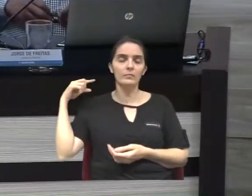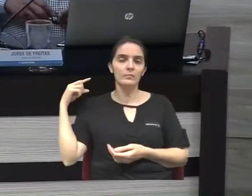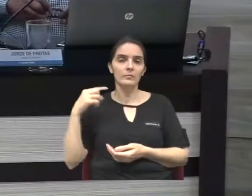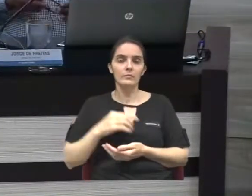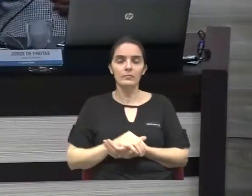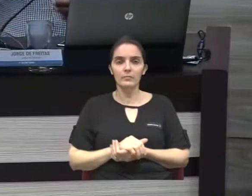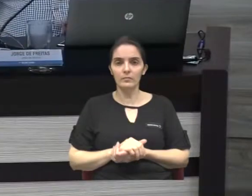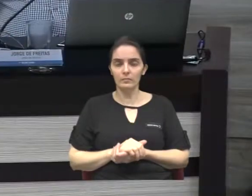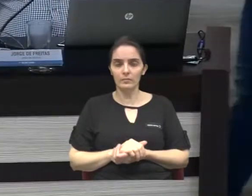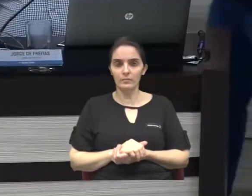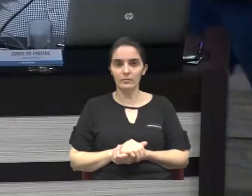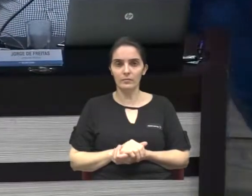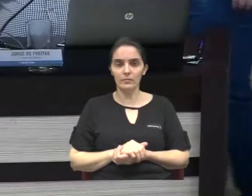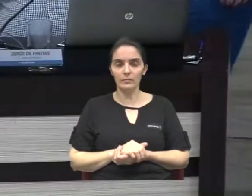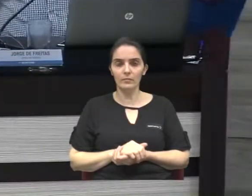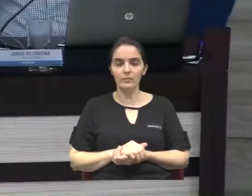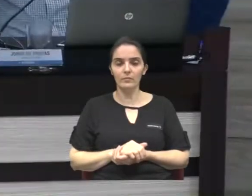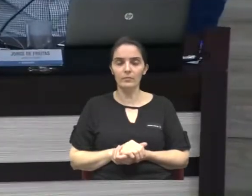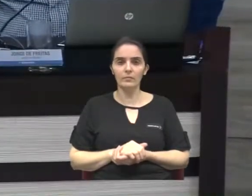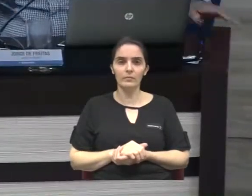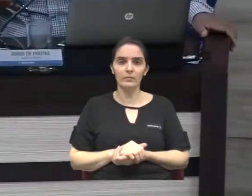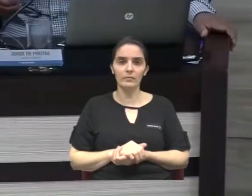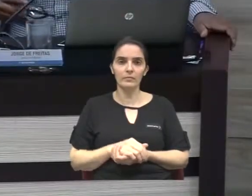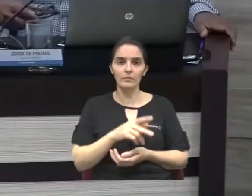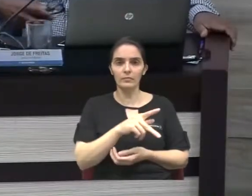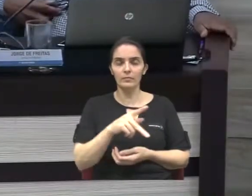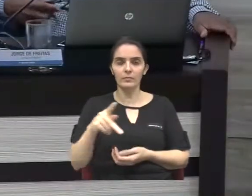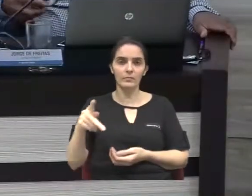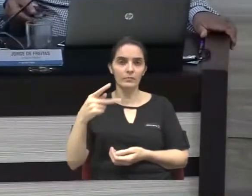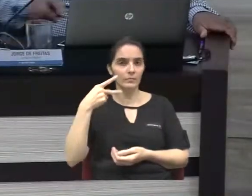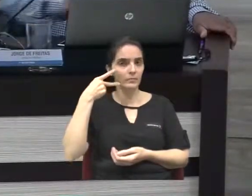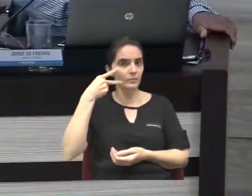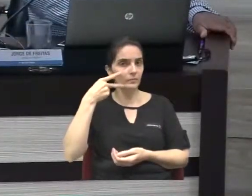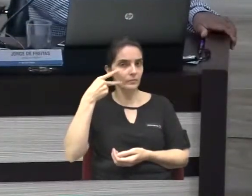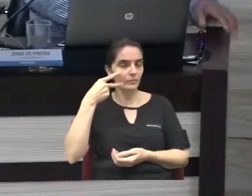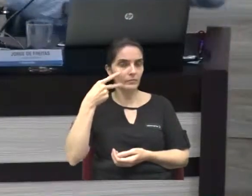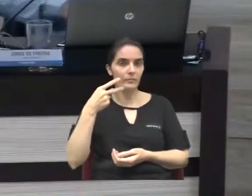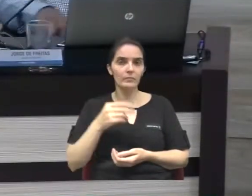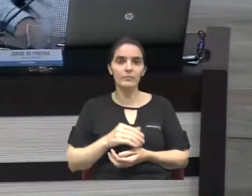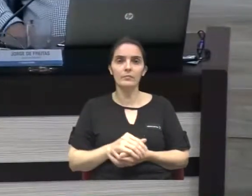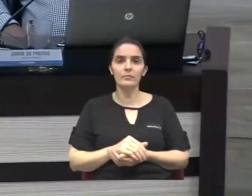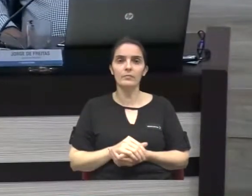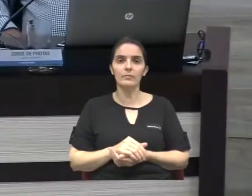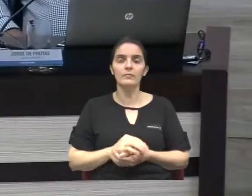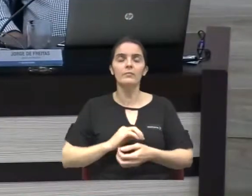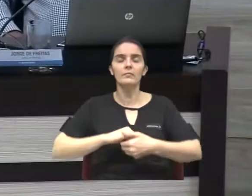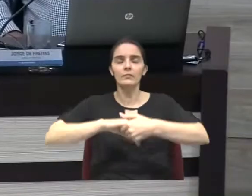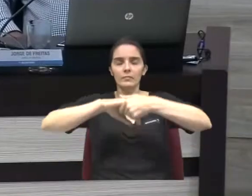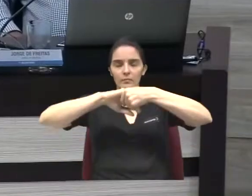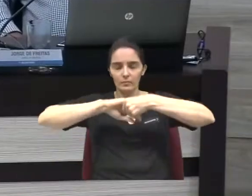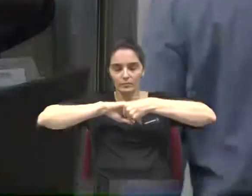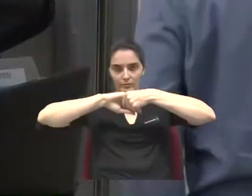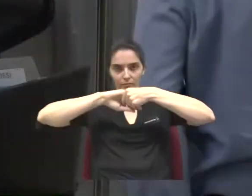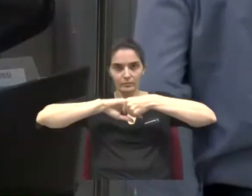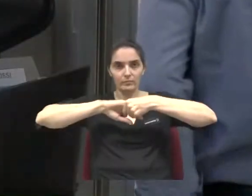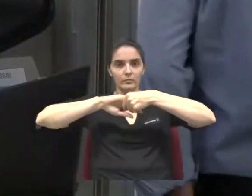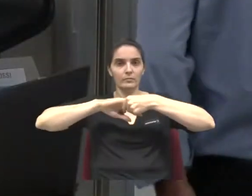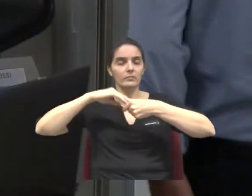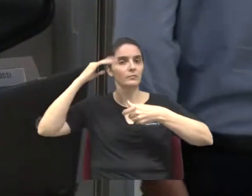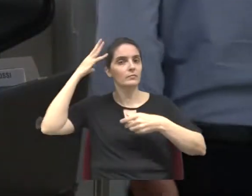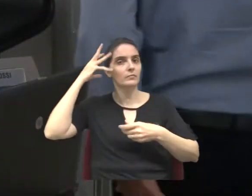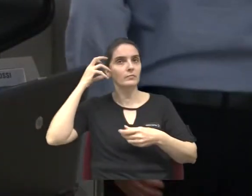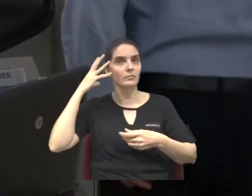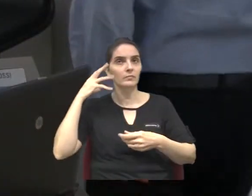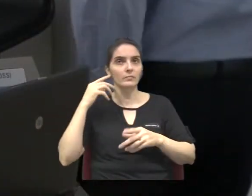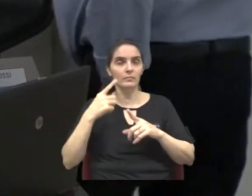Mayra Costa. Seu presidente, novos colegas, eu quero parabenizar a vereadora Lu, porque eu também fiz